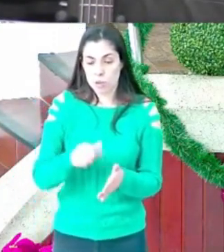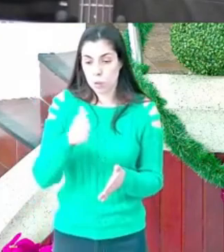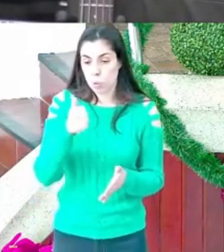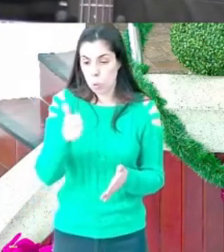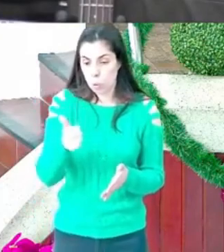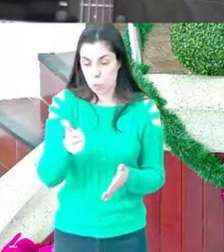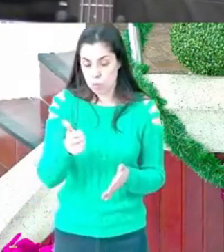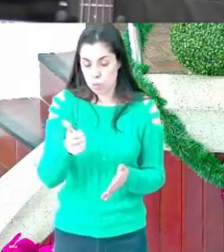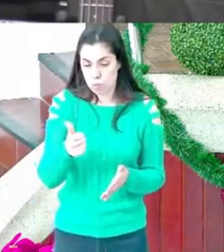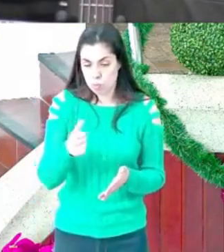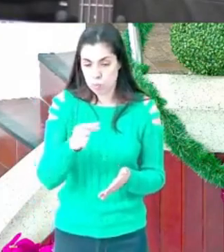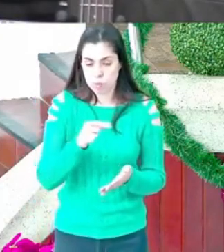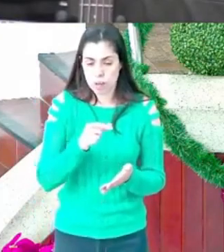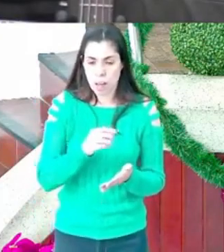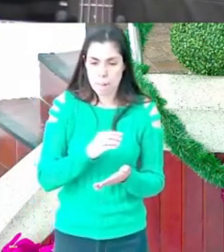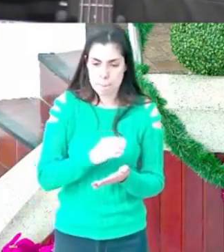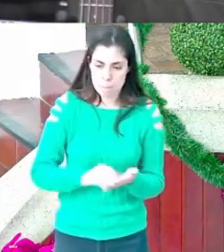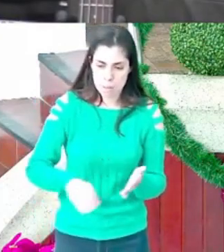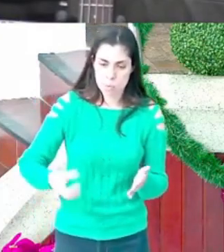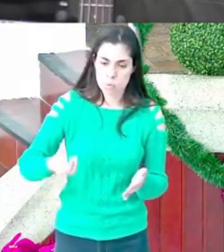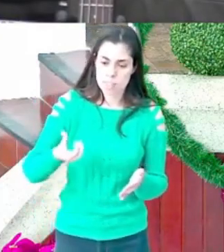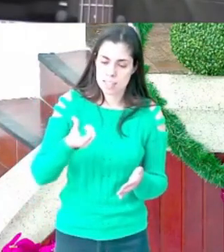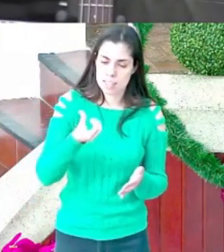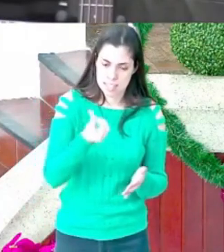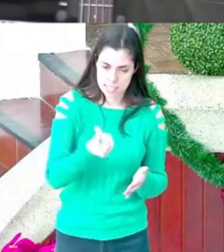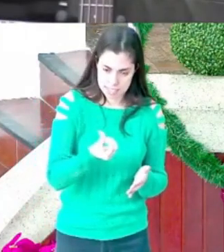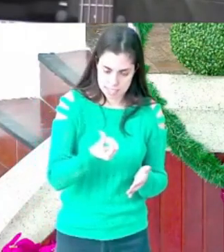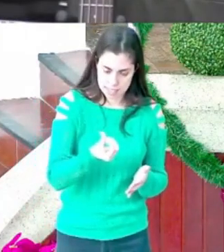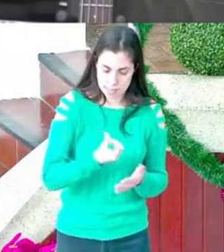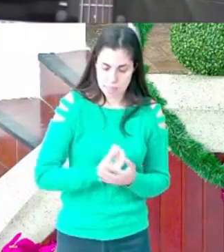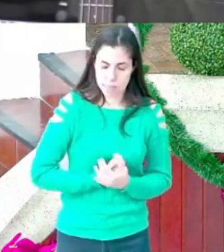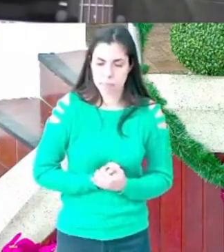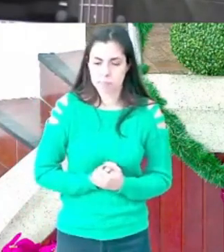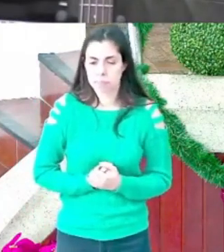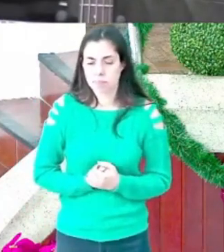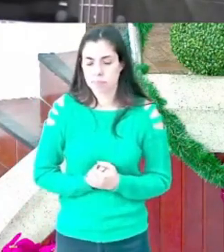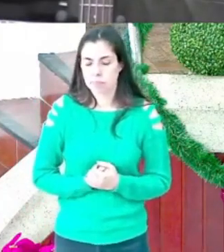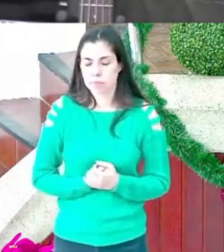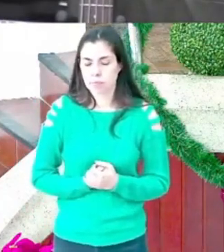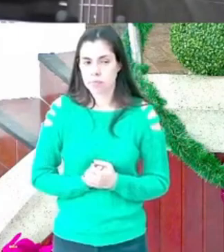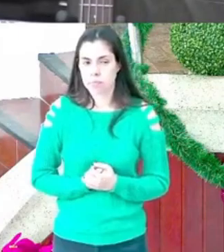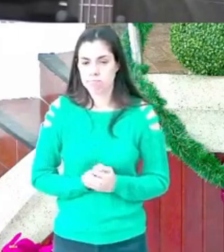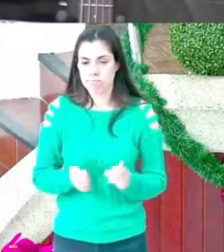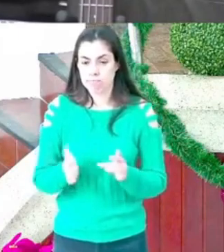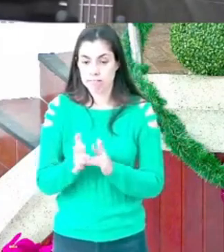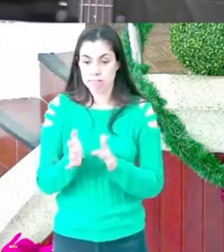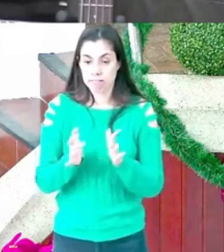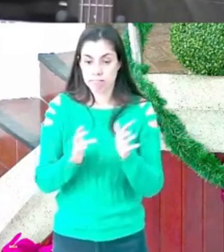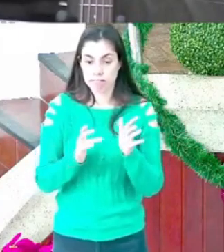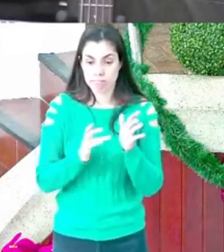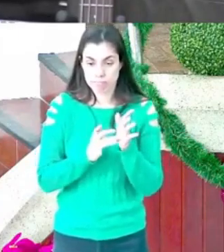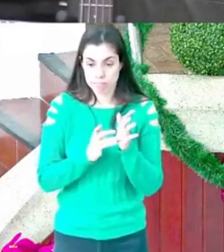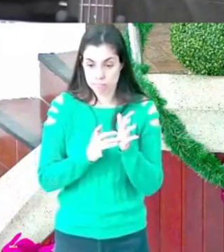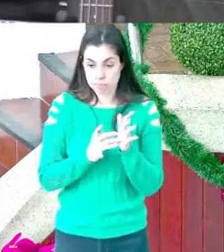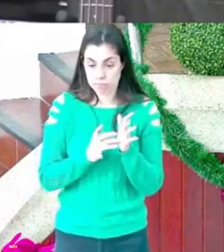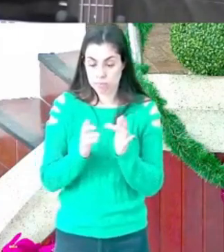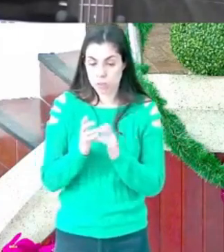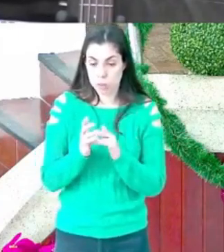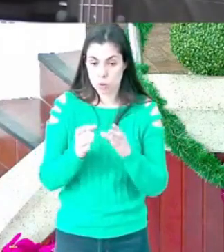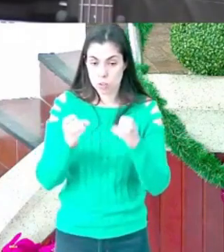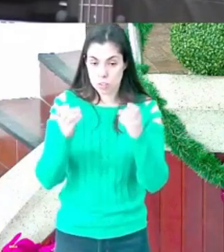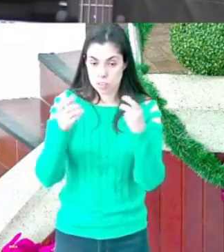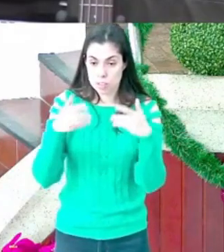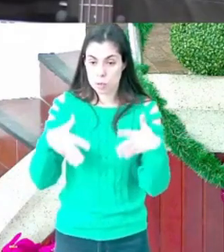Mateus? Guardai-vos de exercer a vossa justiça. Mais uma vez ele está focando a sua atenção